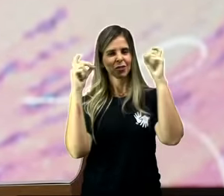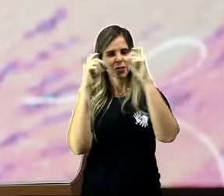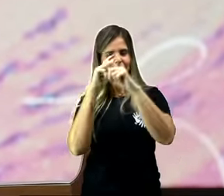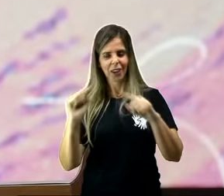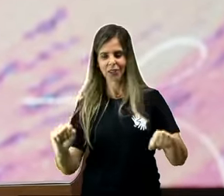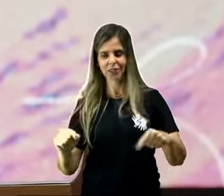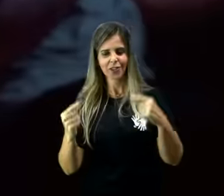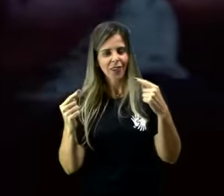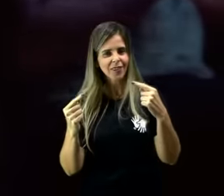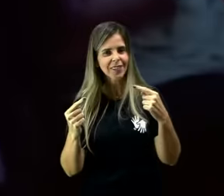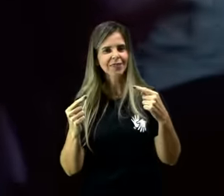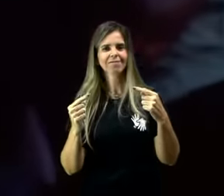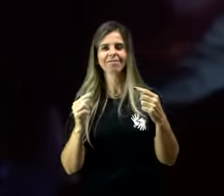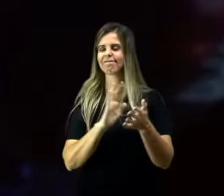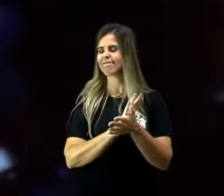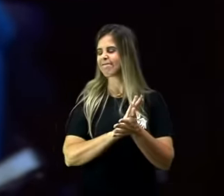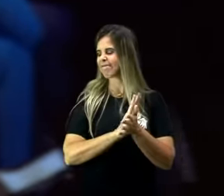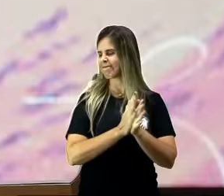isso.